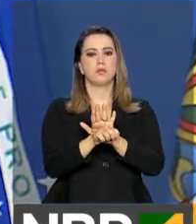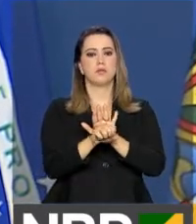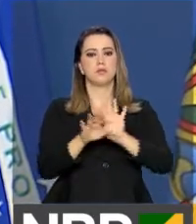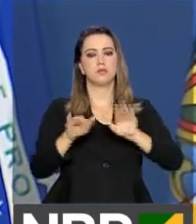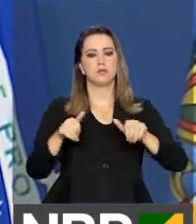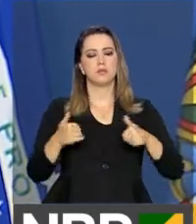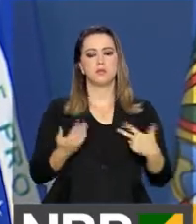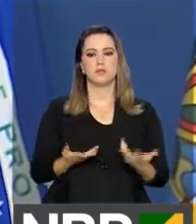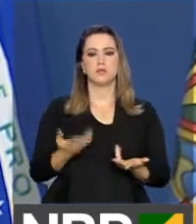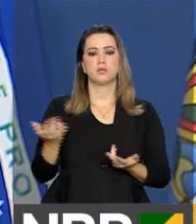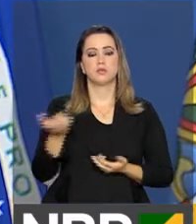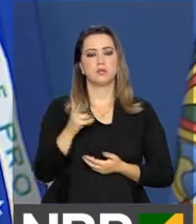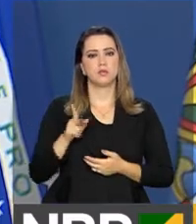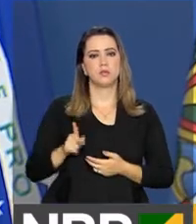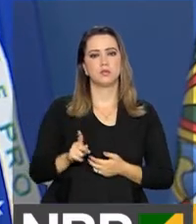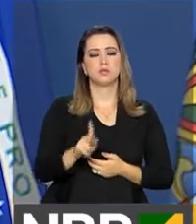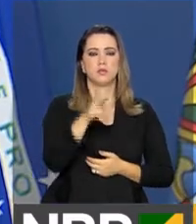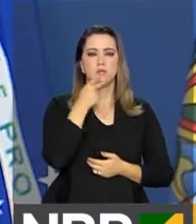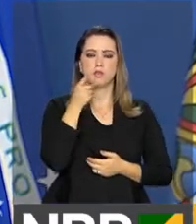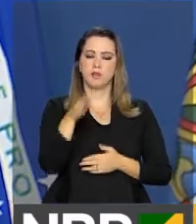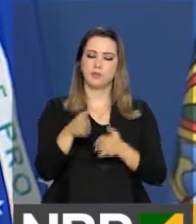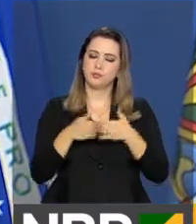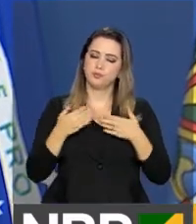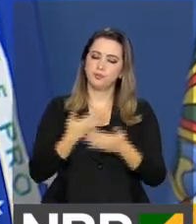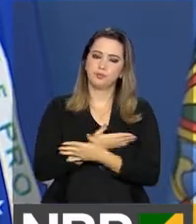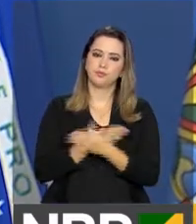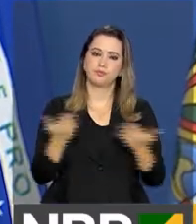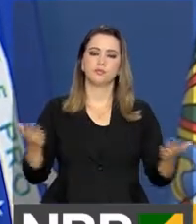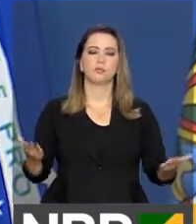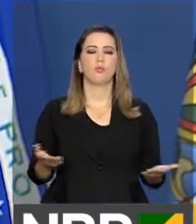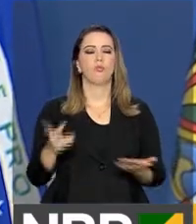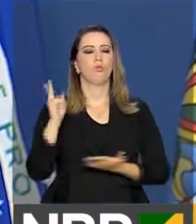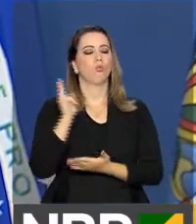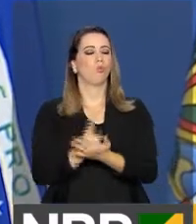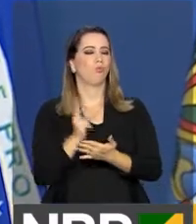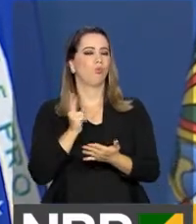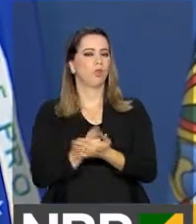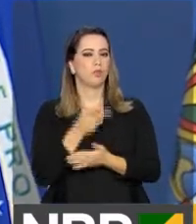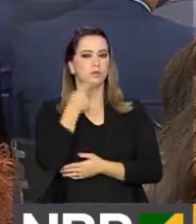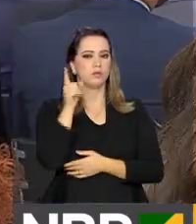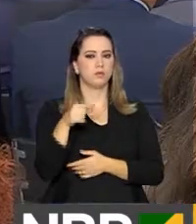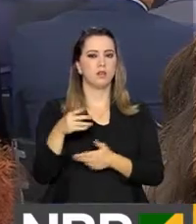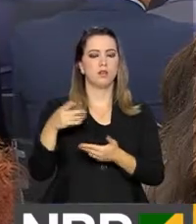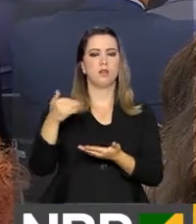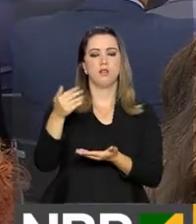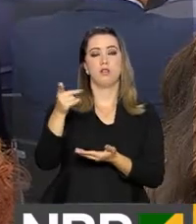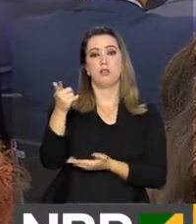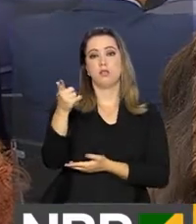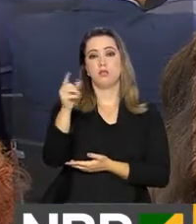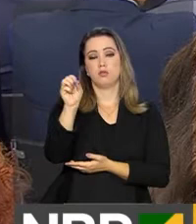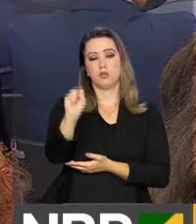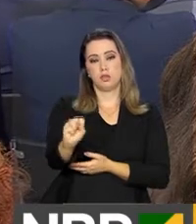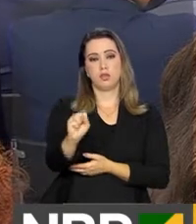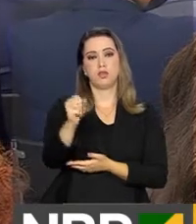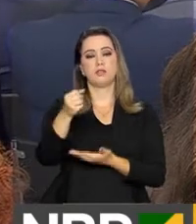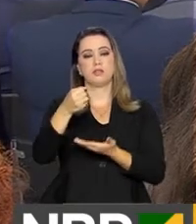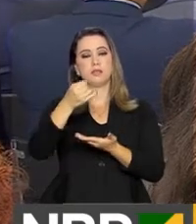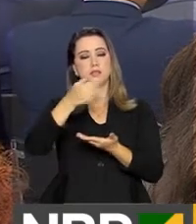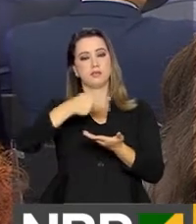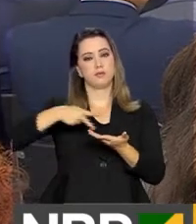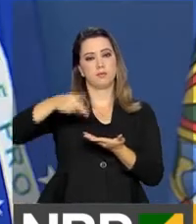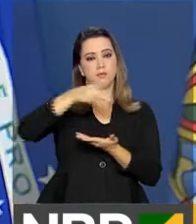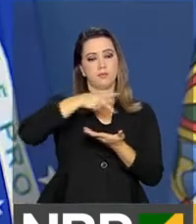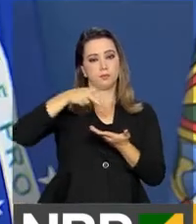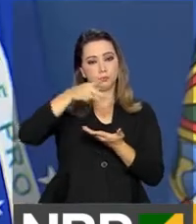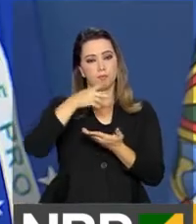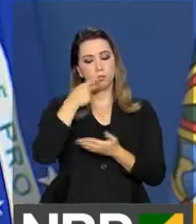que eu quero tomar a liberdade aqui de dizer a vocês embora a questão seja de gás petróleo não é eu quero dizer que